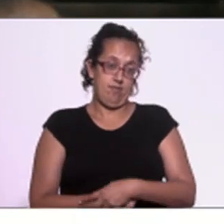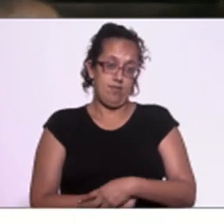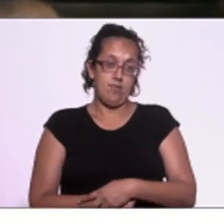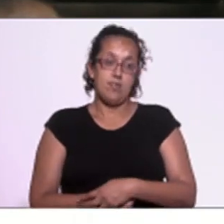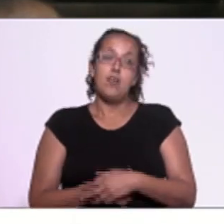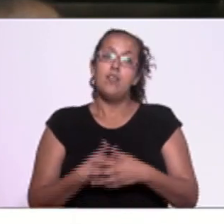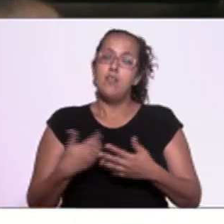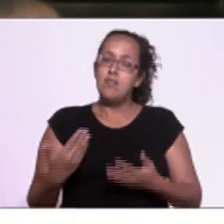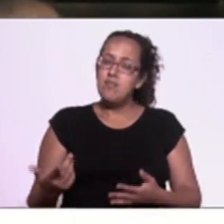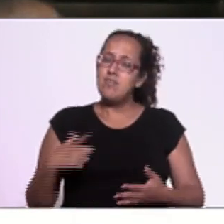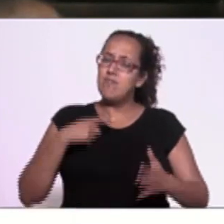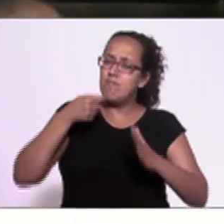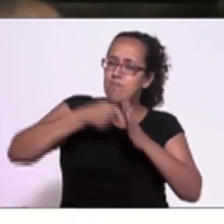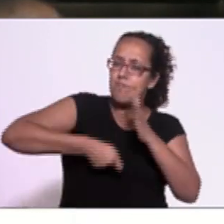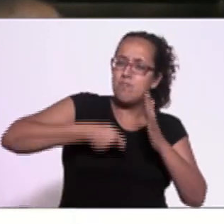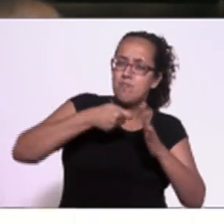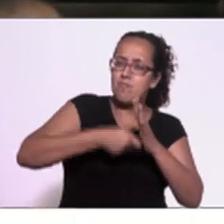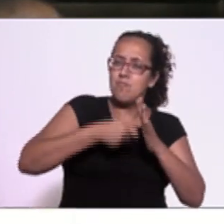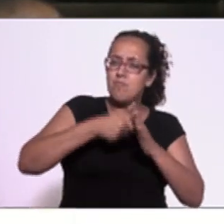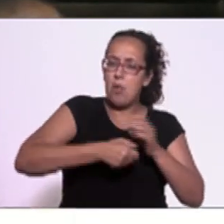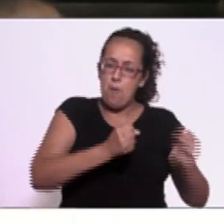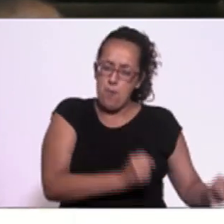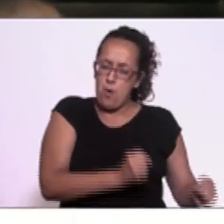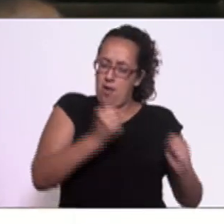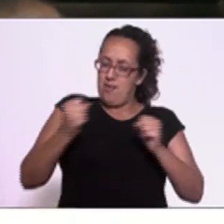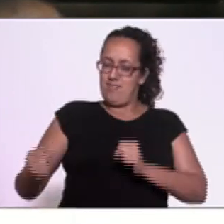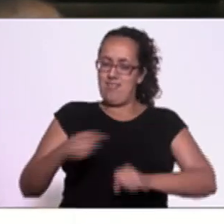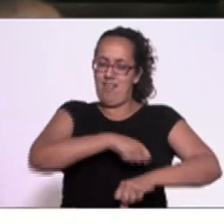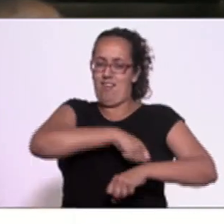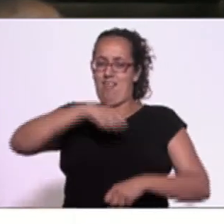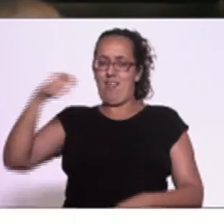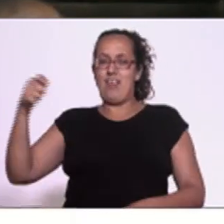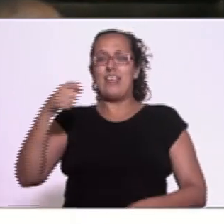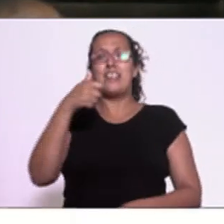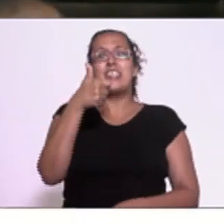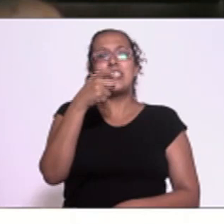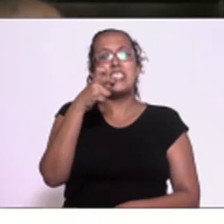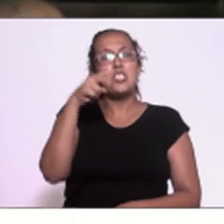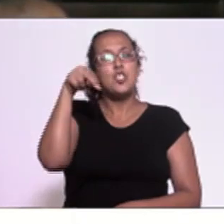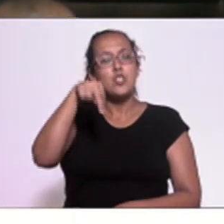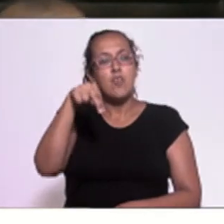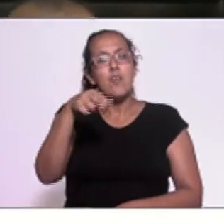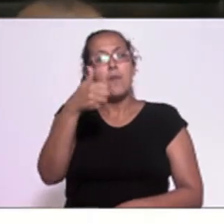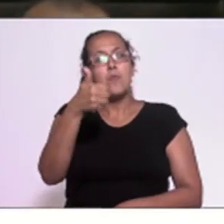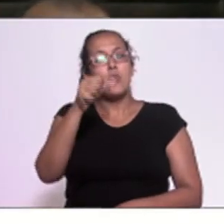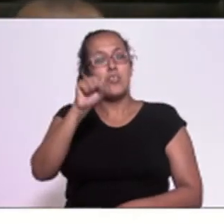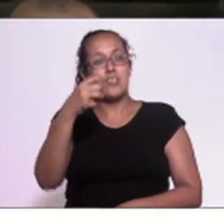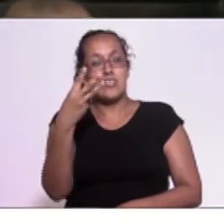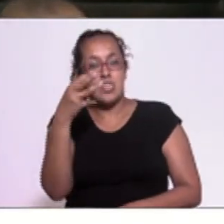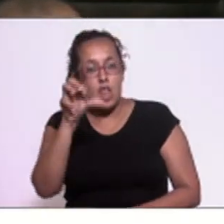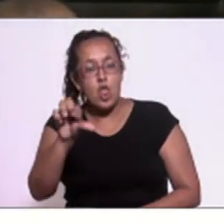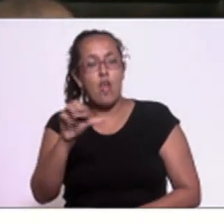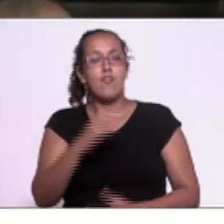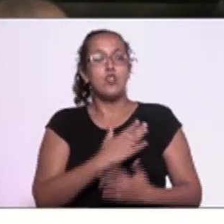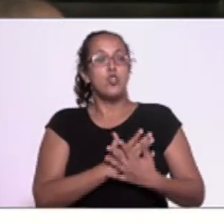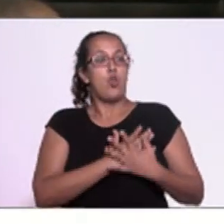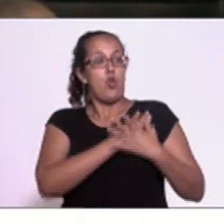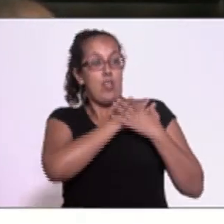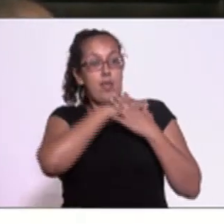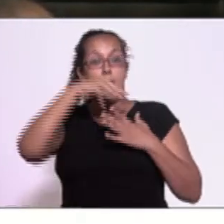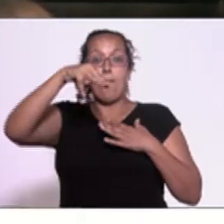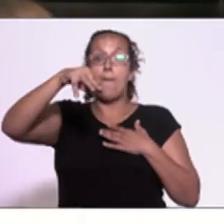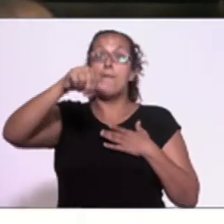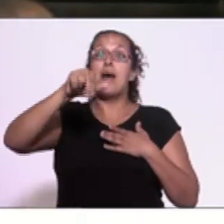Assim, o simbólico ato de proclamação da República, em 15 de novembro de 1889, pelo soldado e marechal